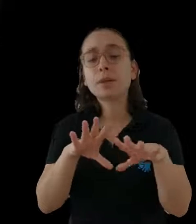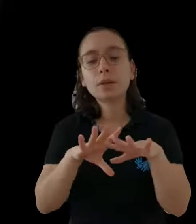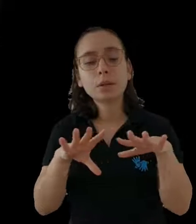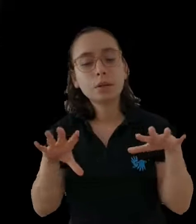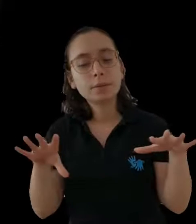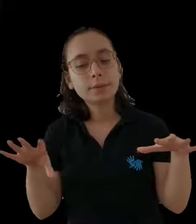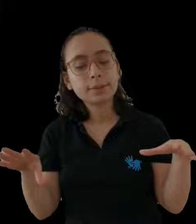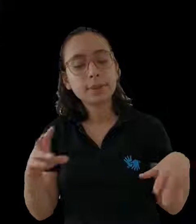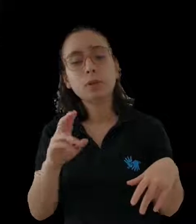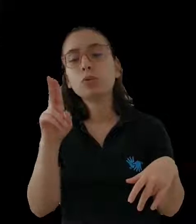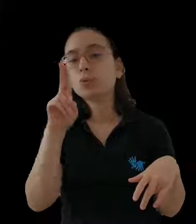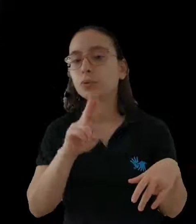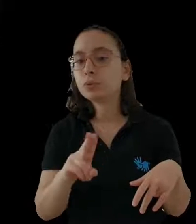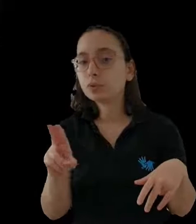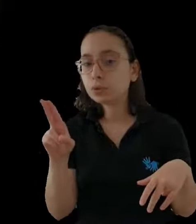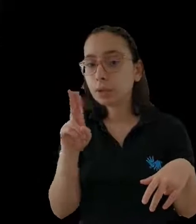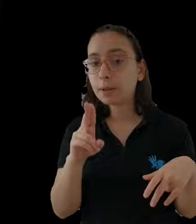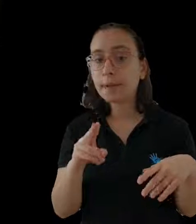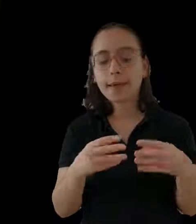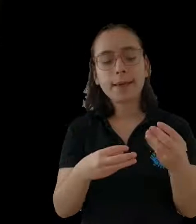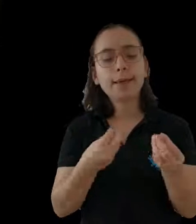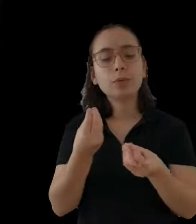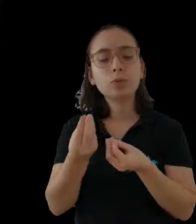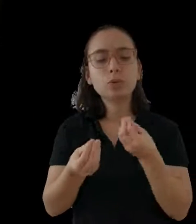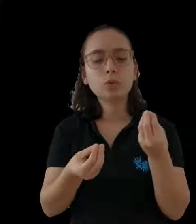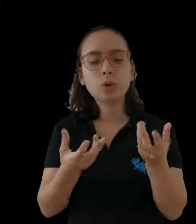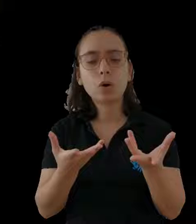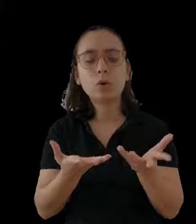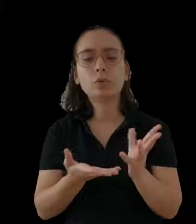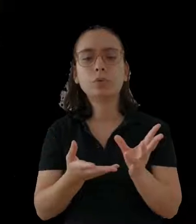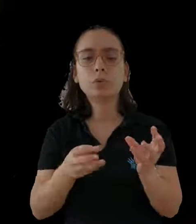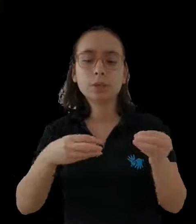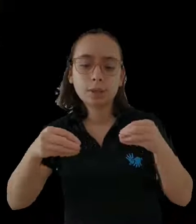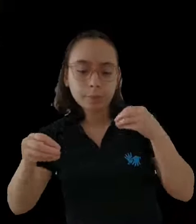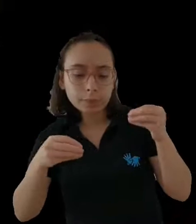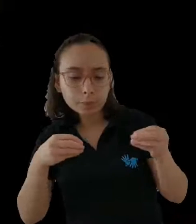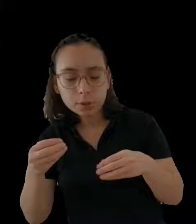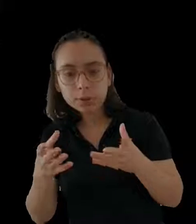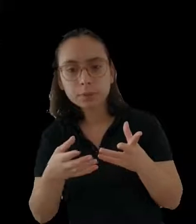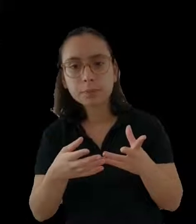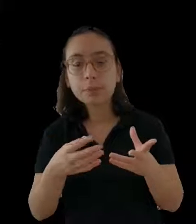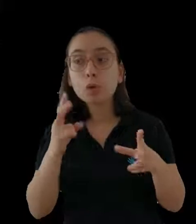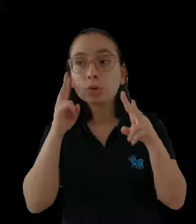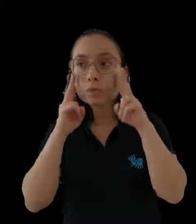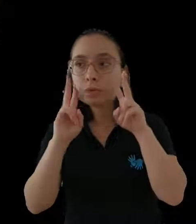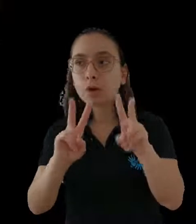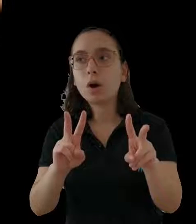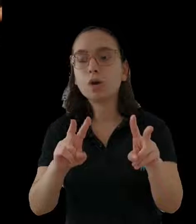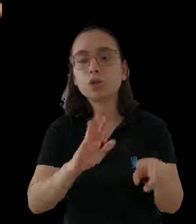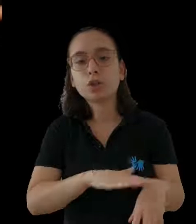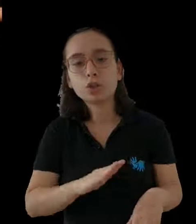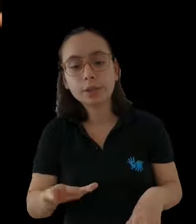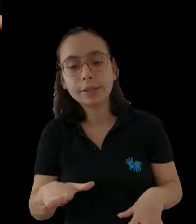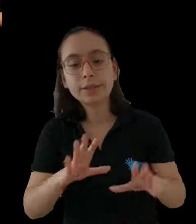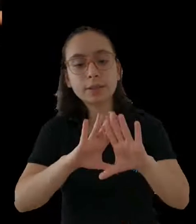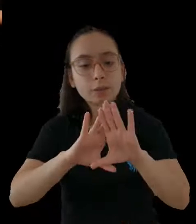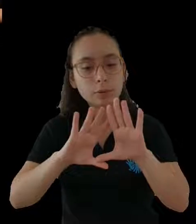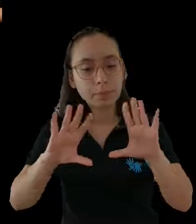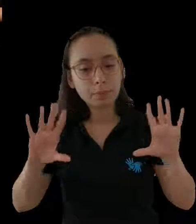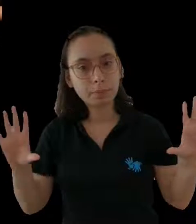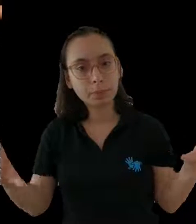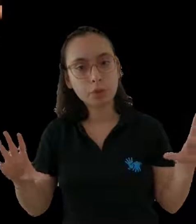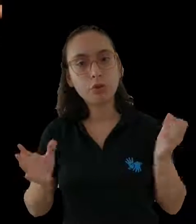é o tapete sendo usado na manipulação. Então é o momento que o foco das crianças vai estar